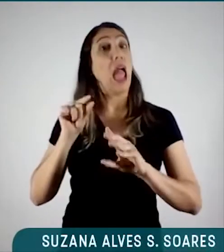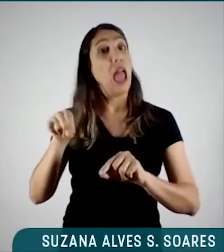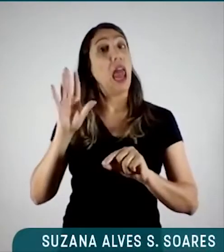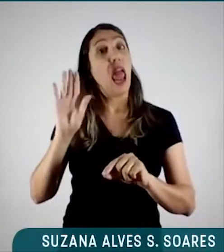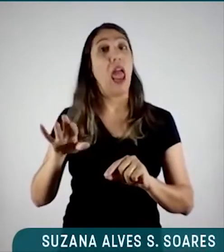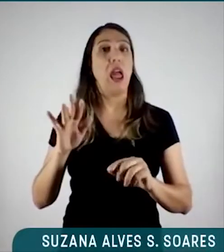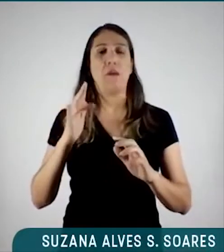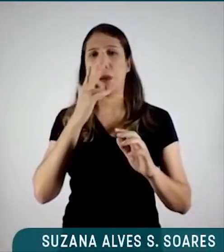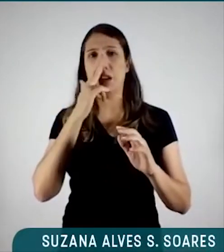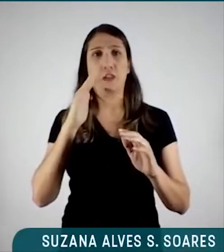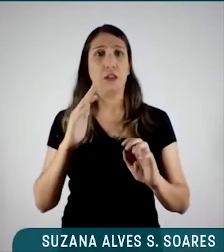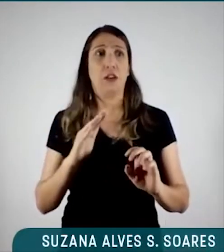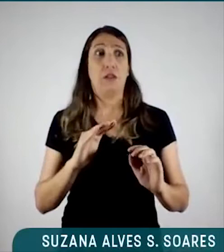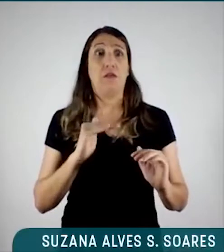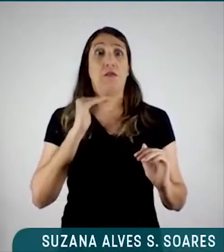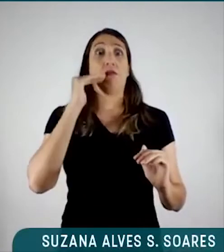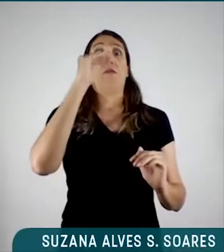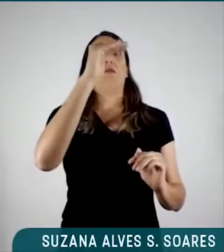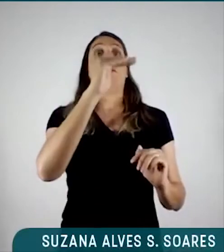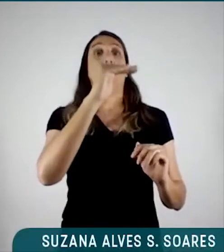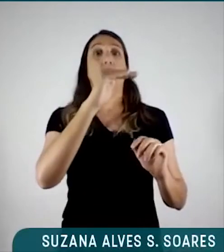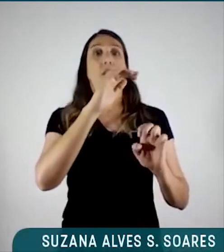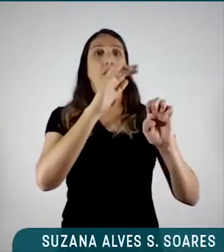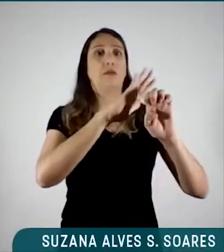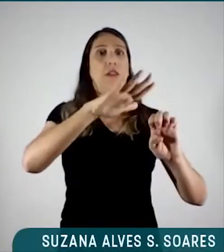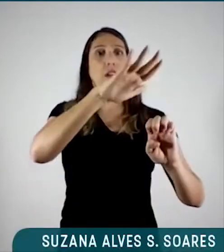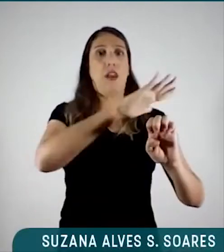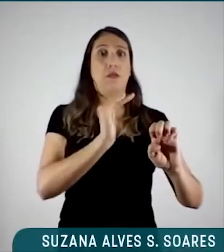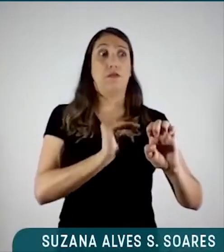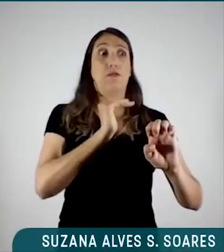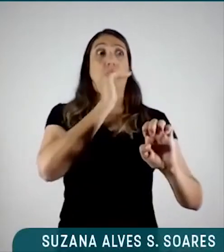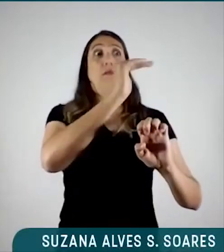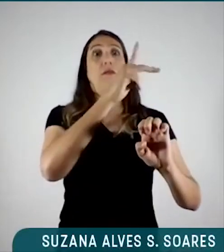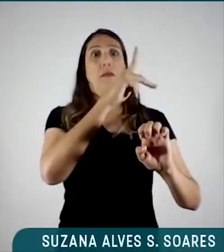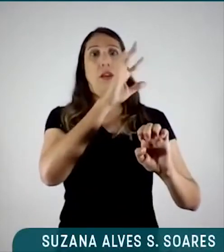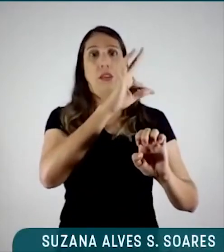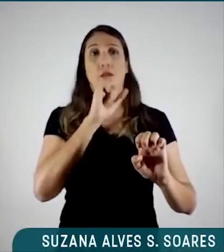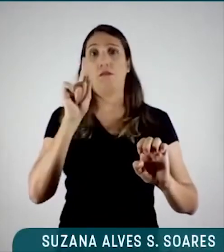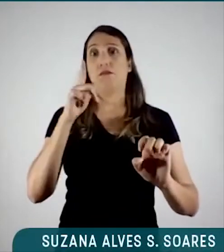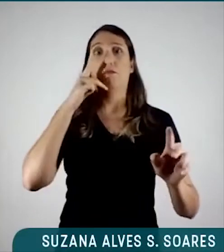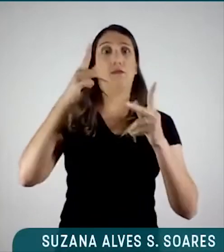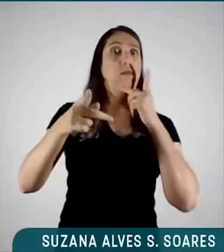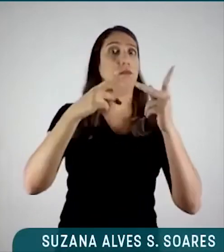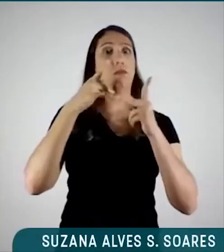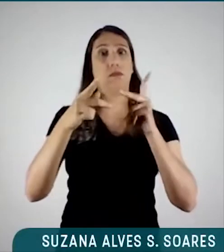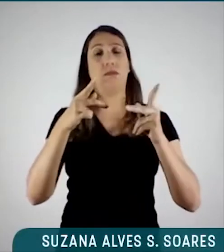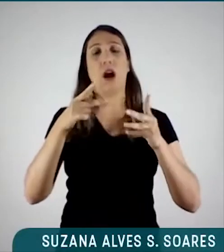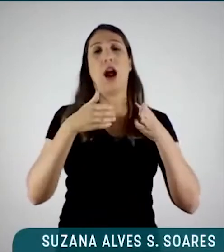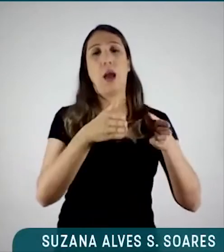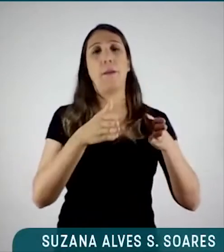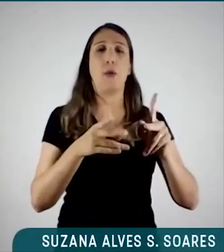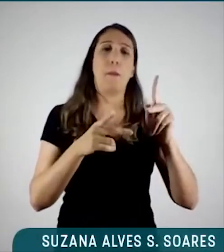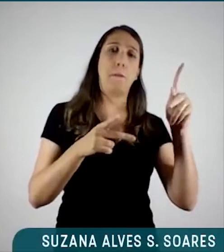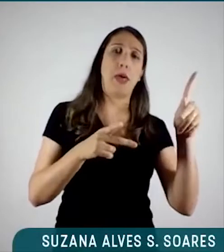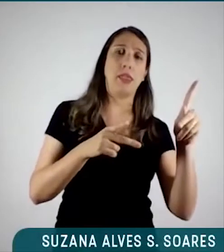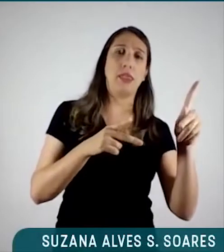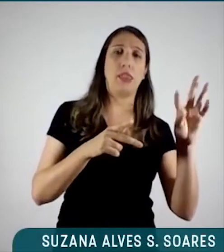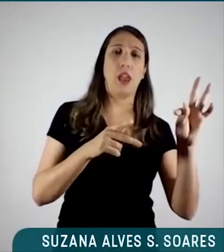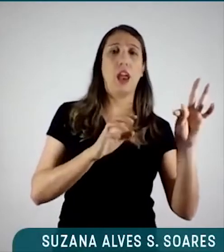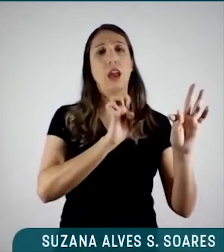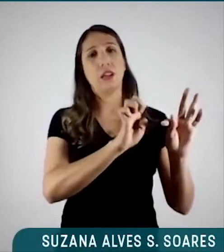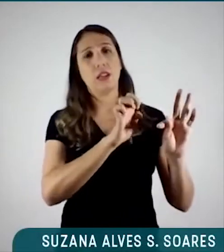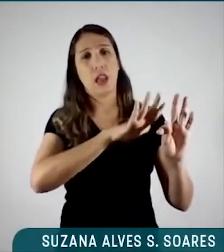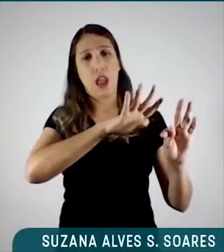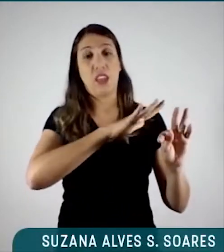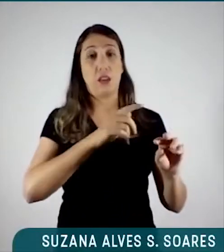da esquerda e acima do PT e dita os destinos da esquerda e do PT, é difícil a esquerda ter